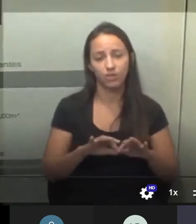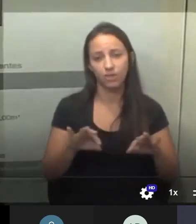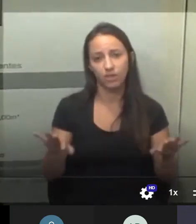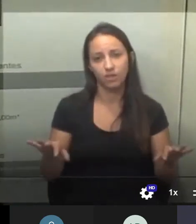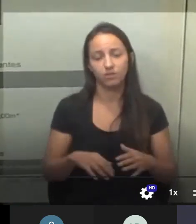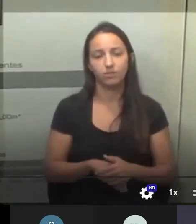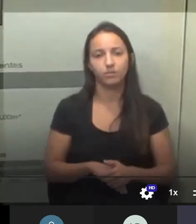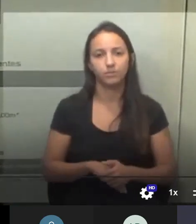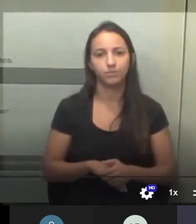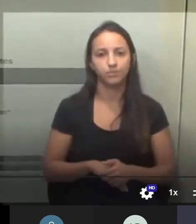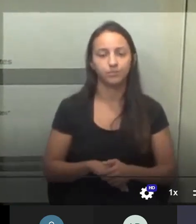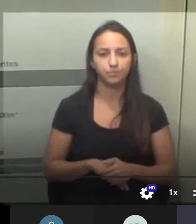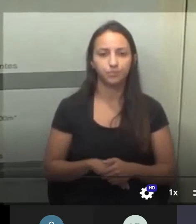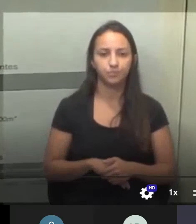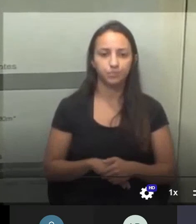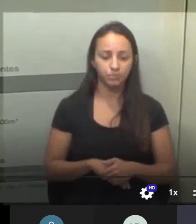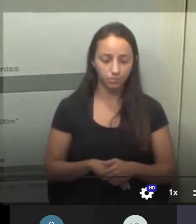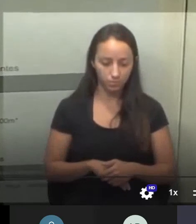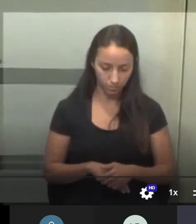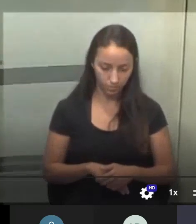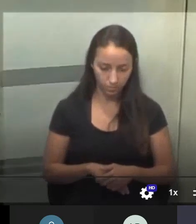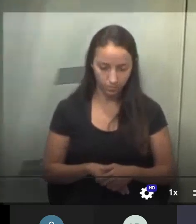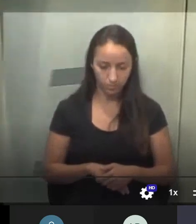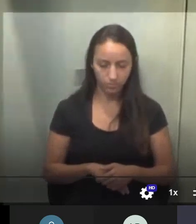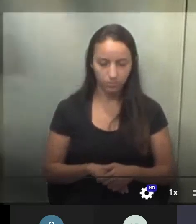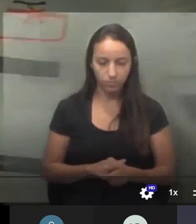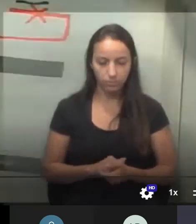precisam ser consideradas.